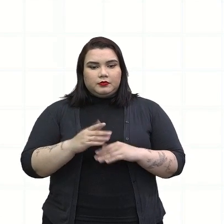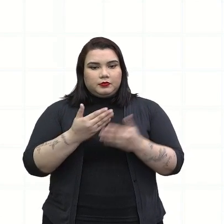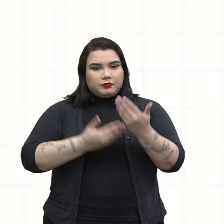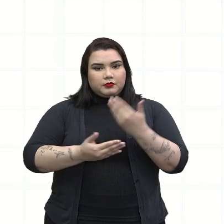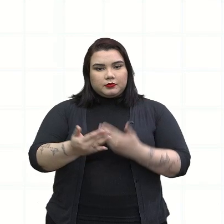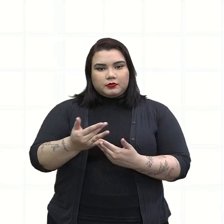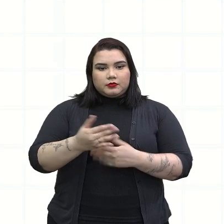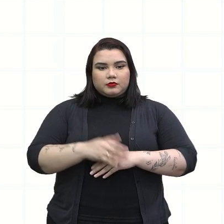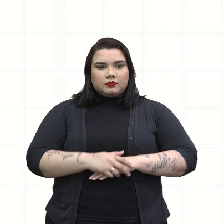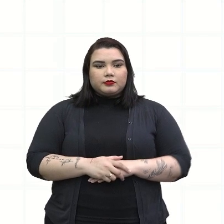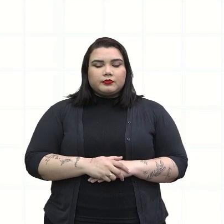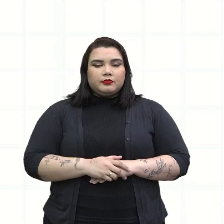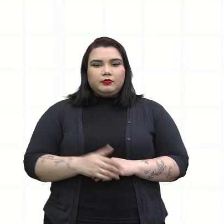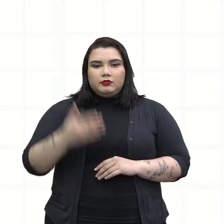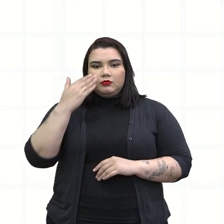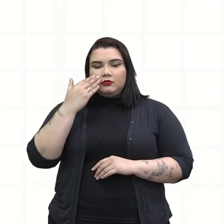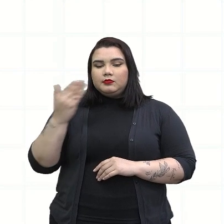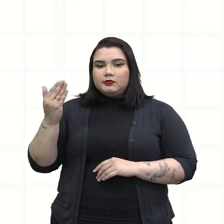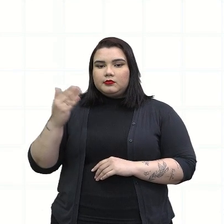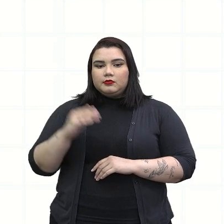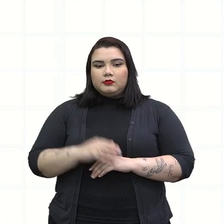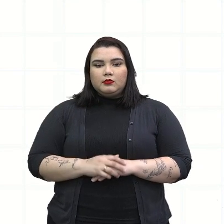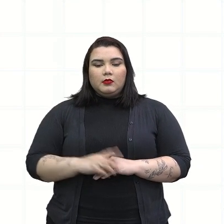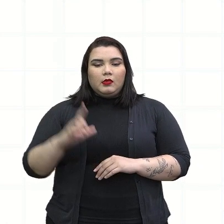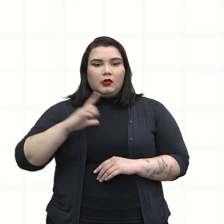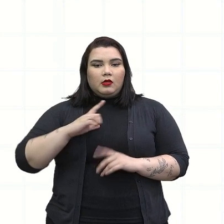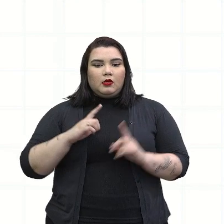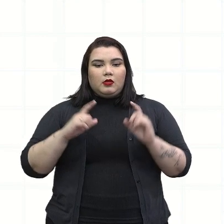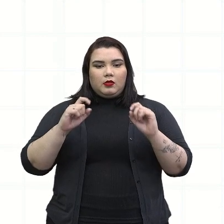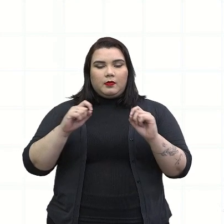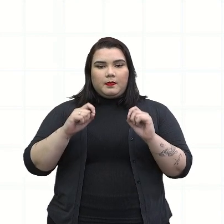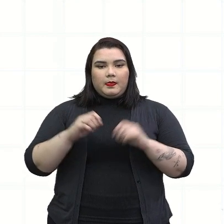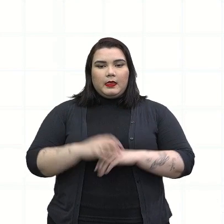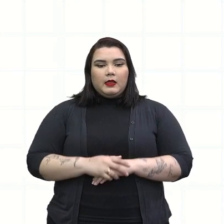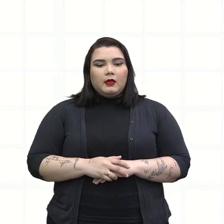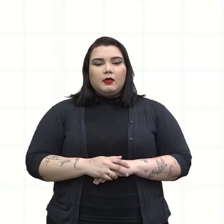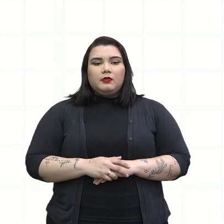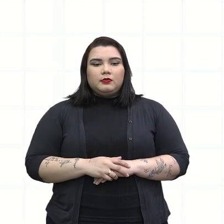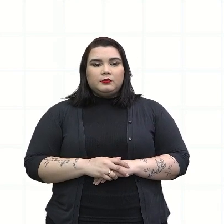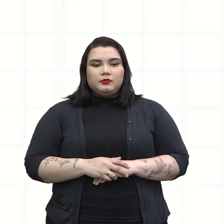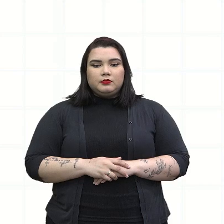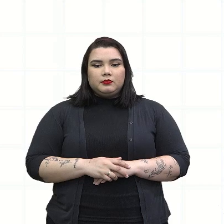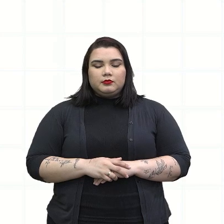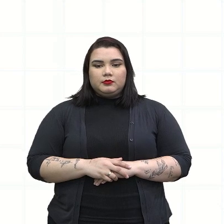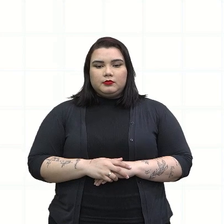adiante aqui. Nós temos aqui a opção, né? Vemos